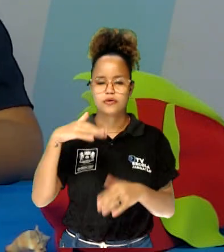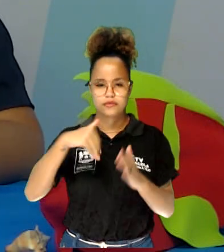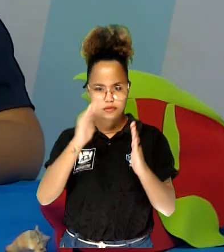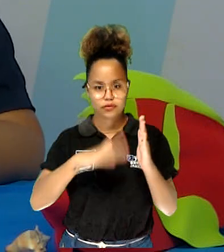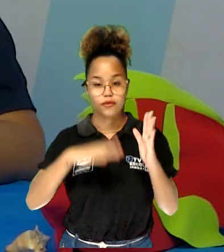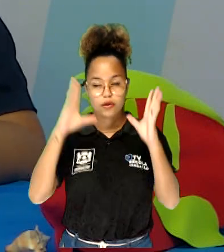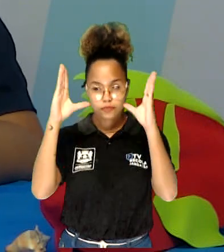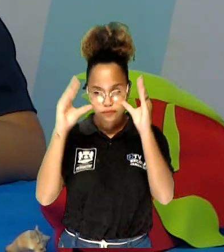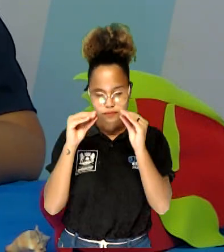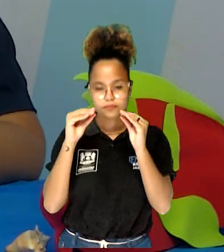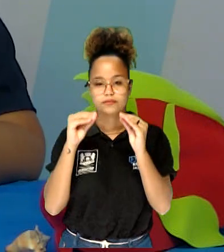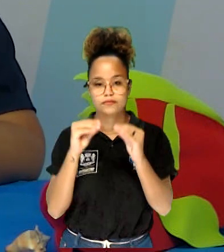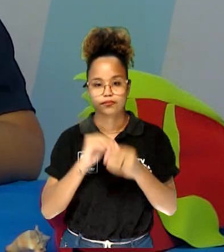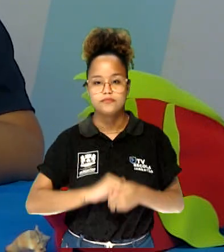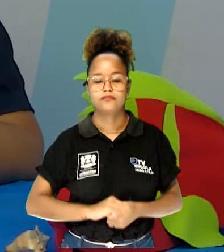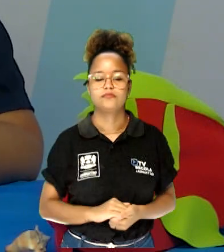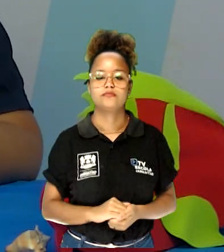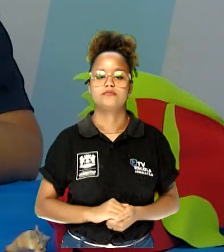Aqui.